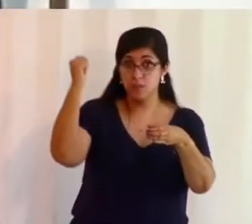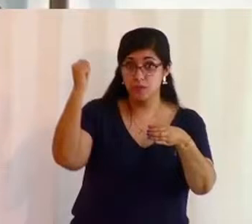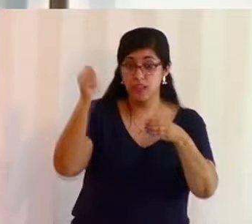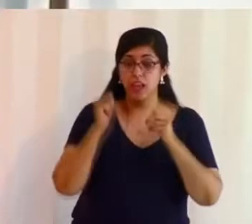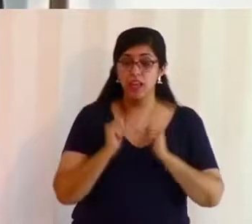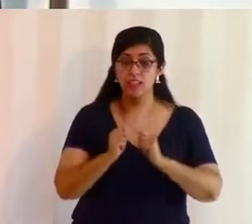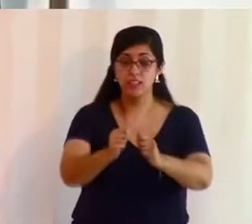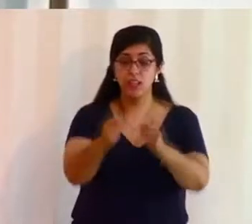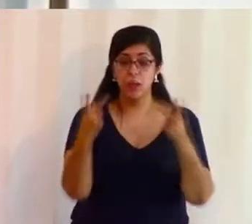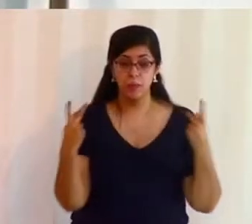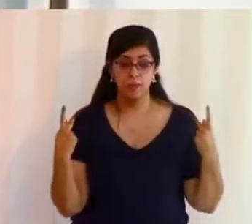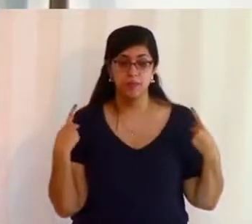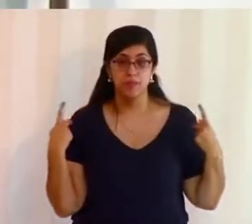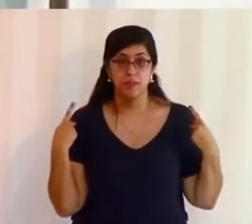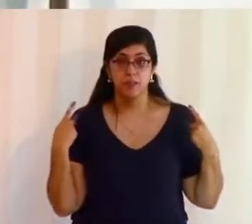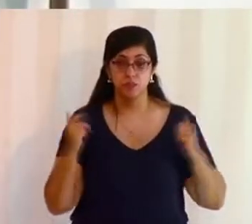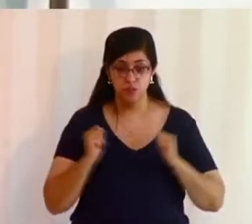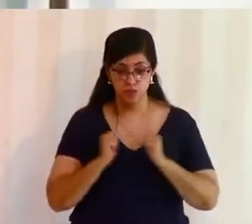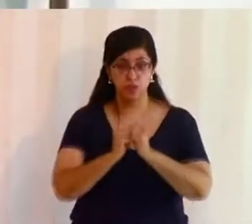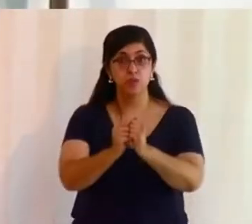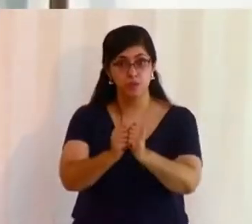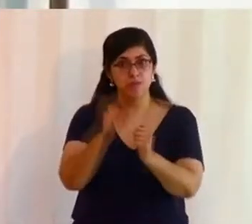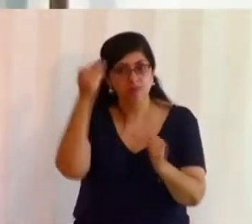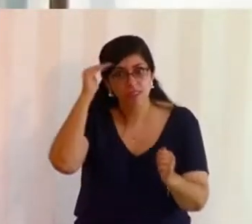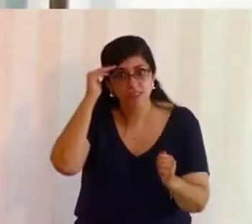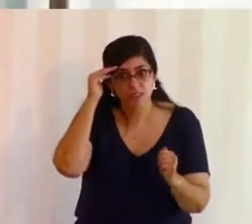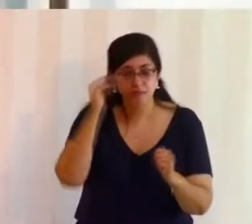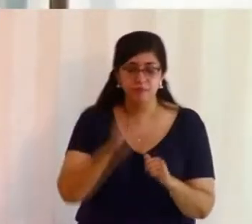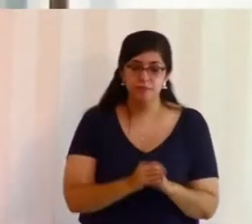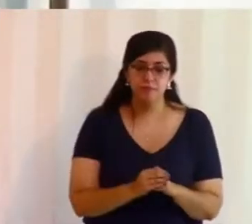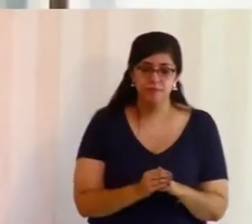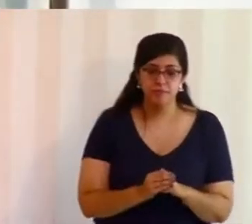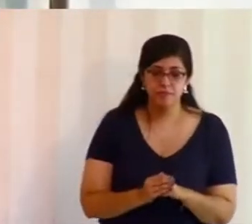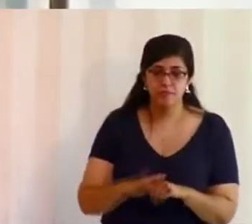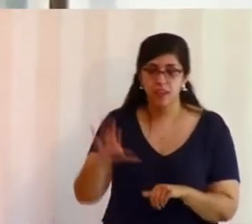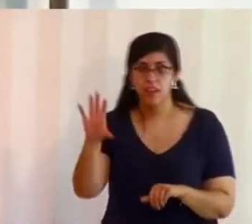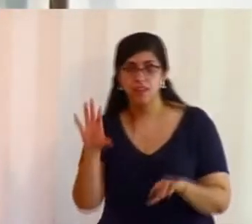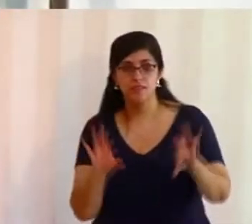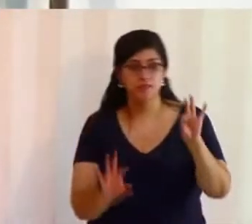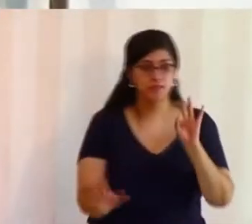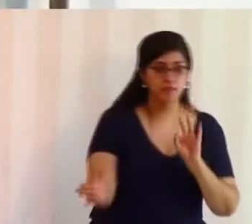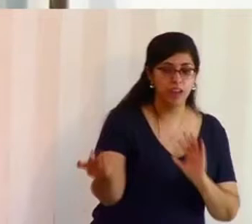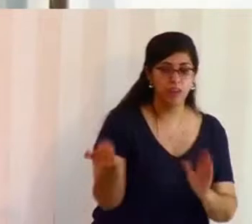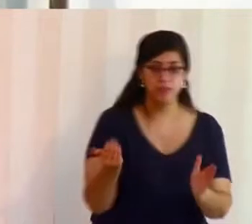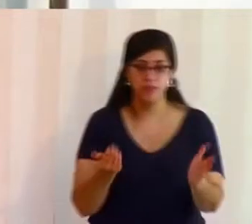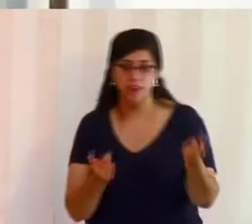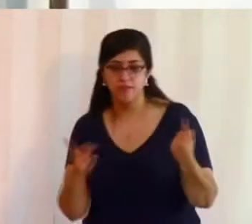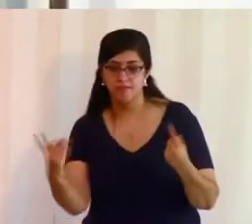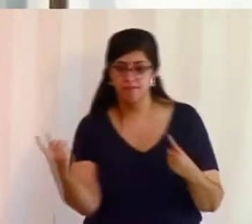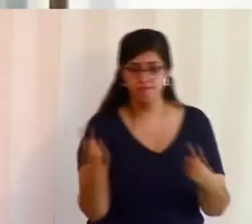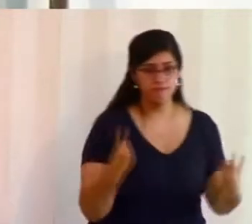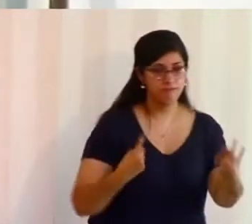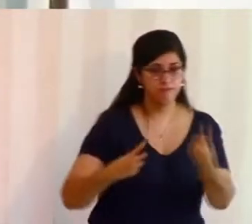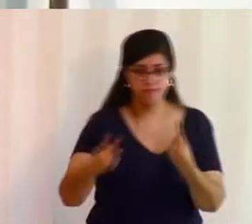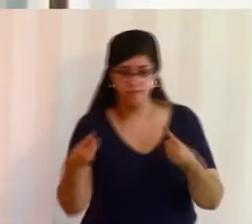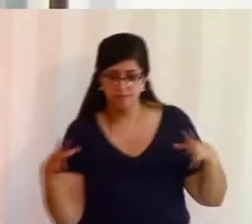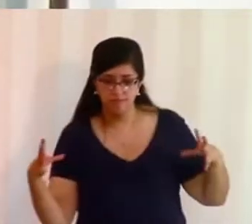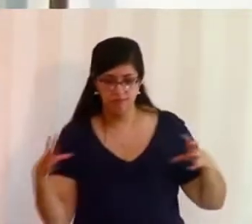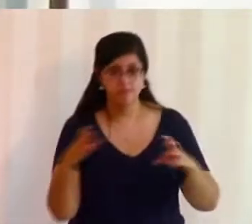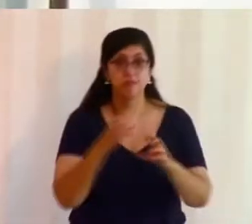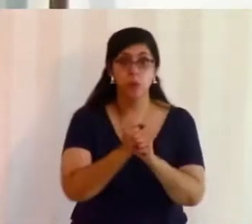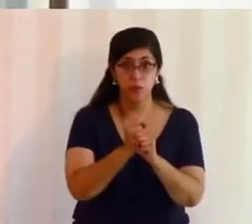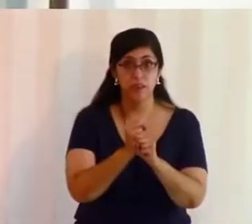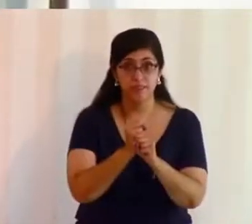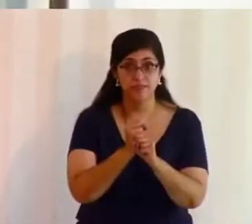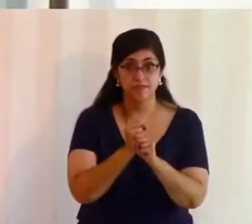presbíteros reunidos em Jerusalém, alguns irmãos que vieram das igrejas gentílicas para falarem sobre a questão. O texto diz que depois